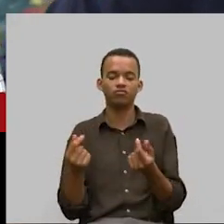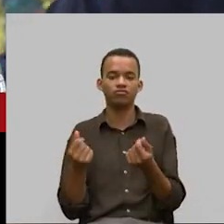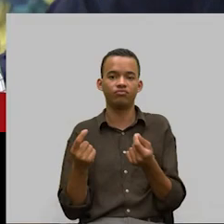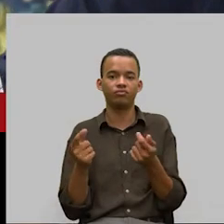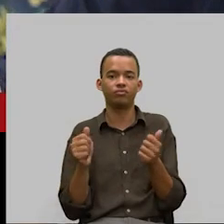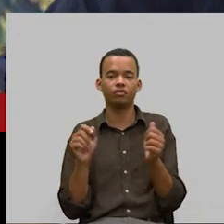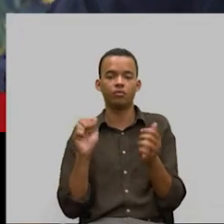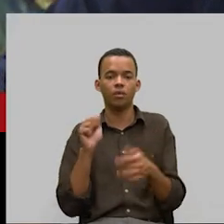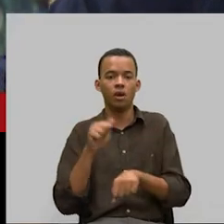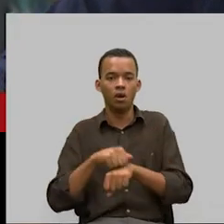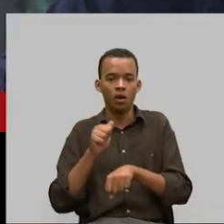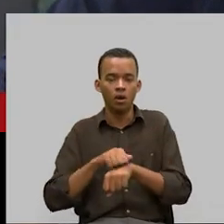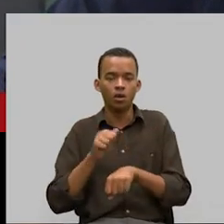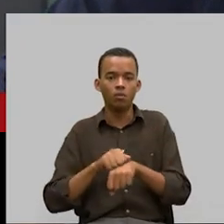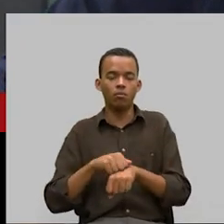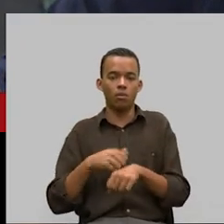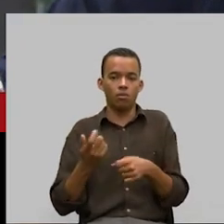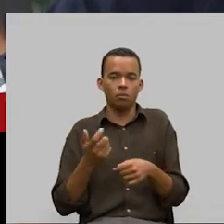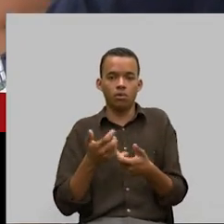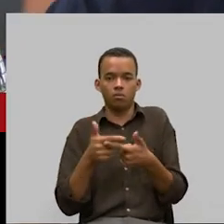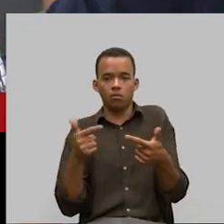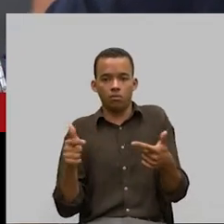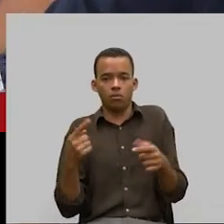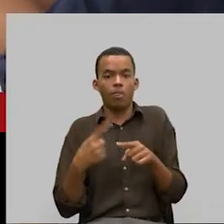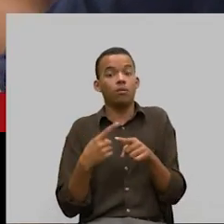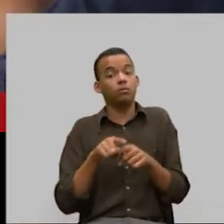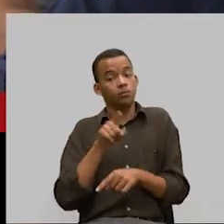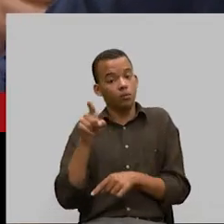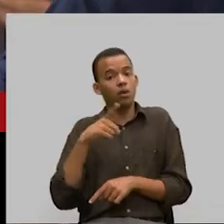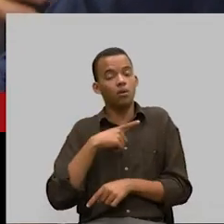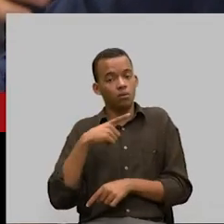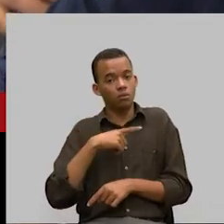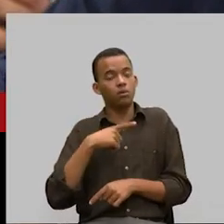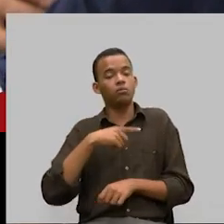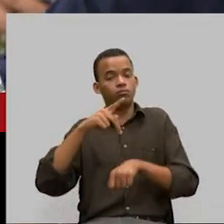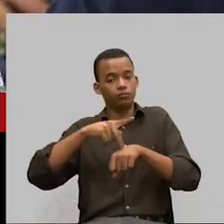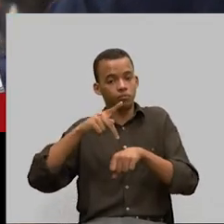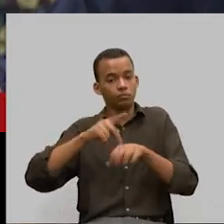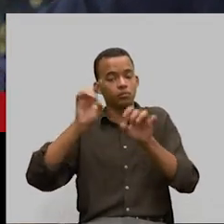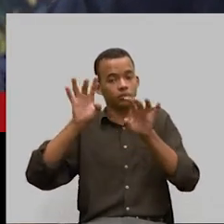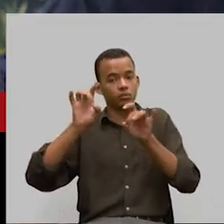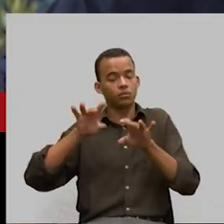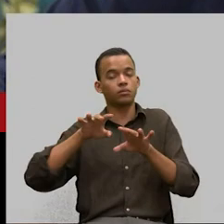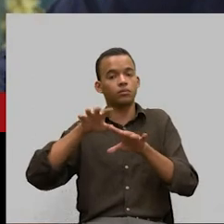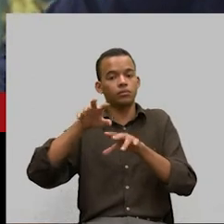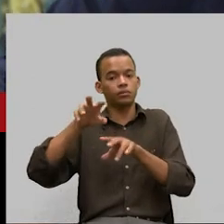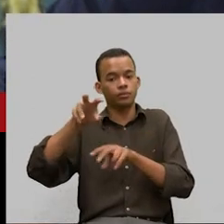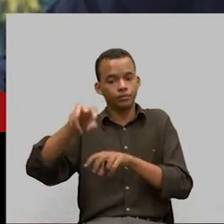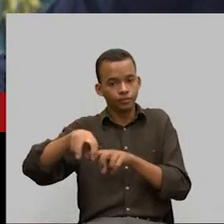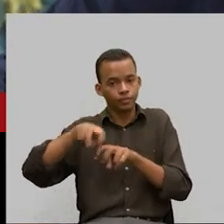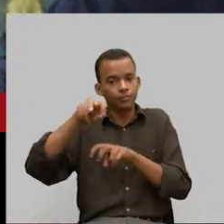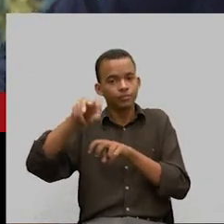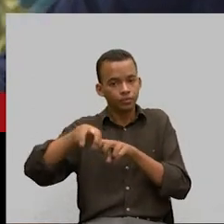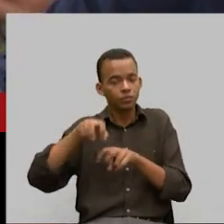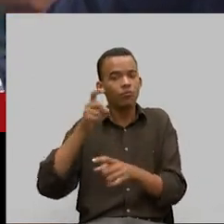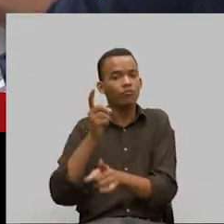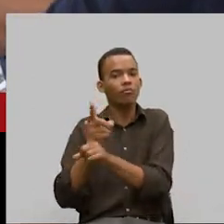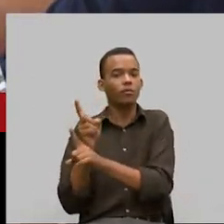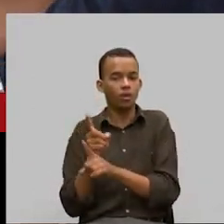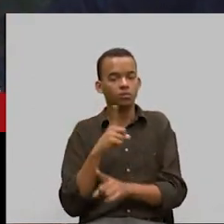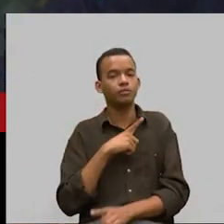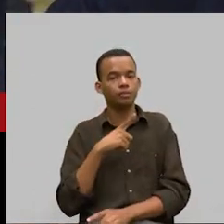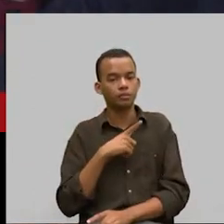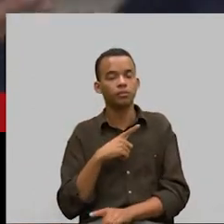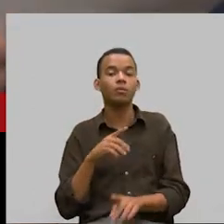extraindo das nossas regiões né o grande minério né E mesmo assim eh nossas efas ainda